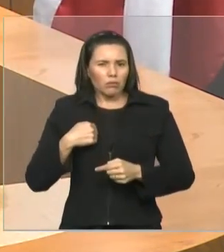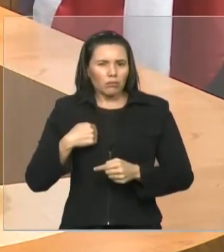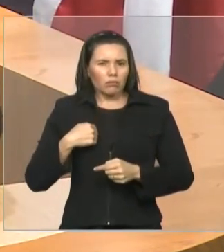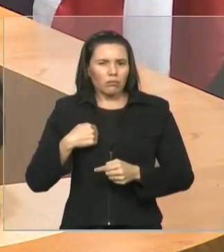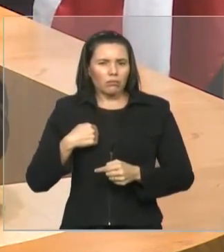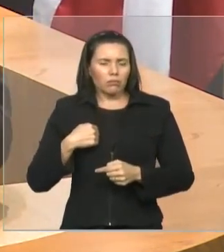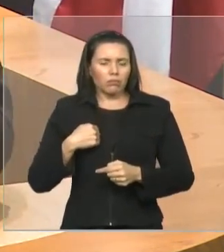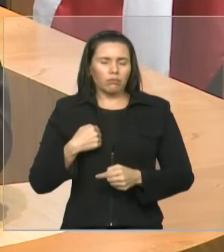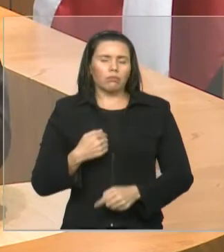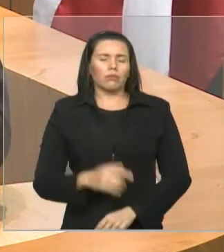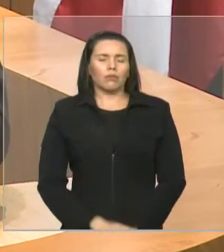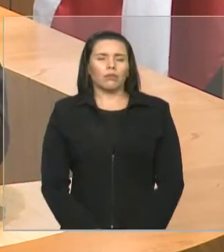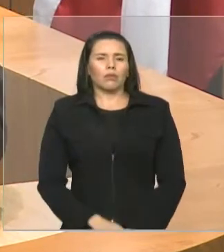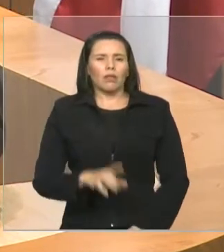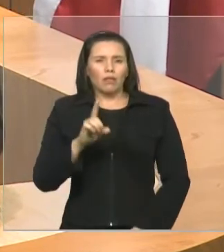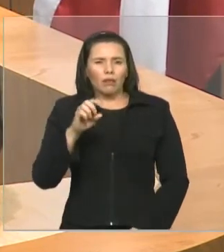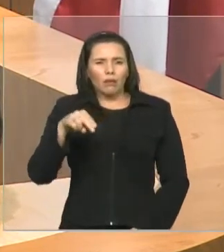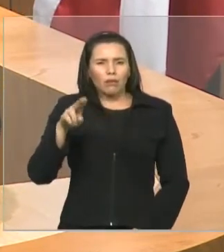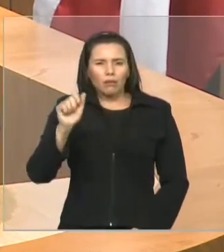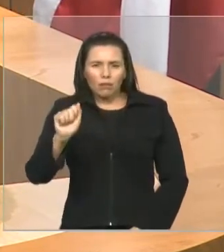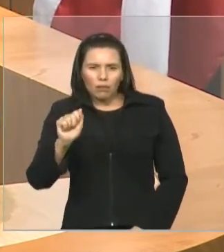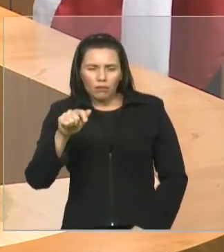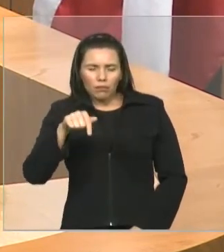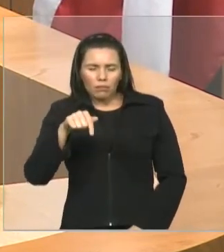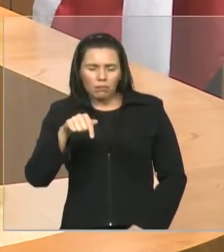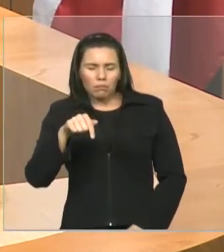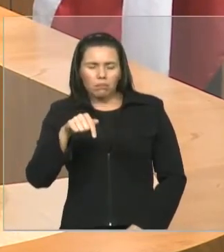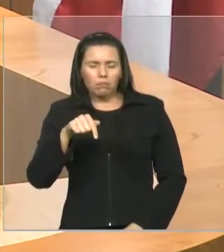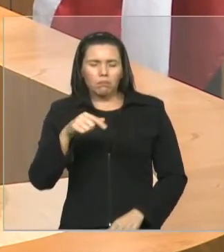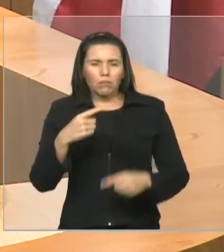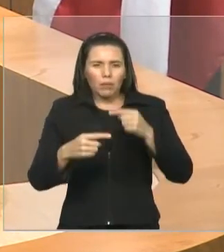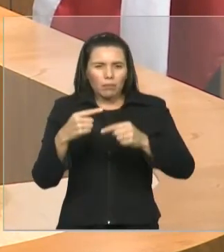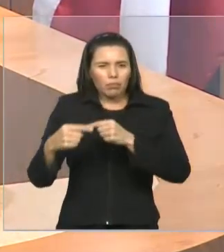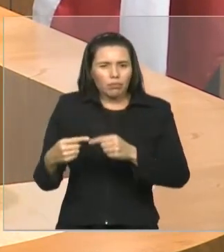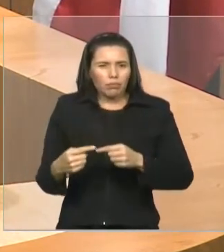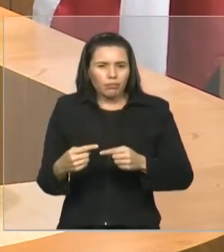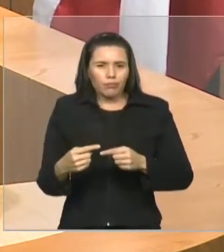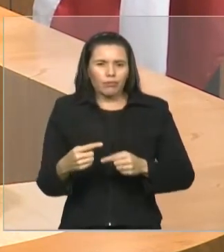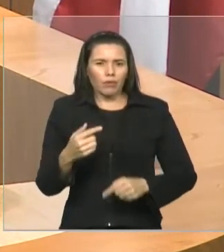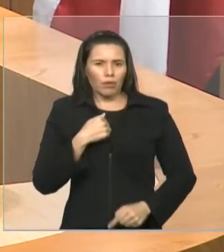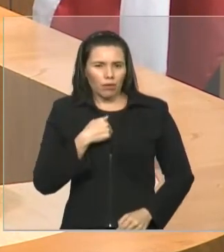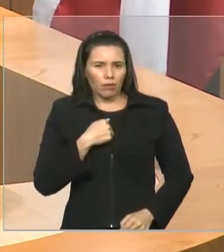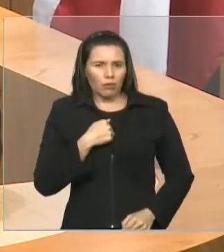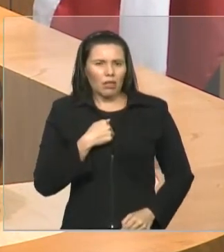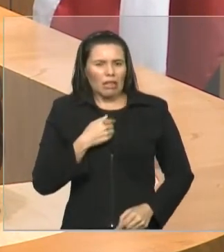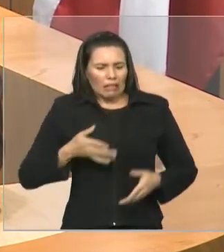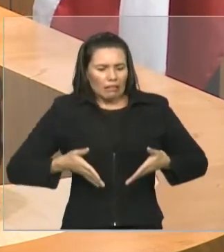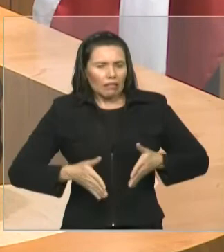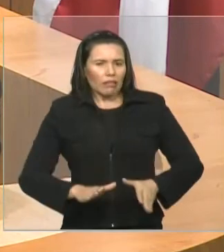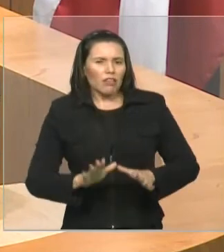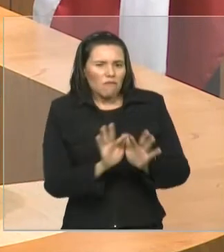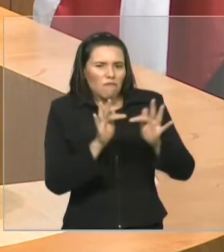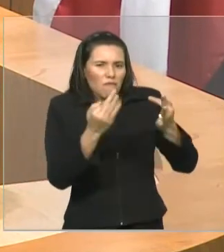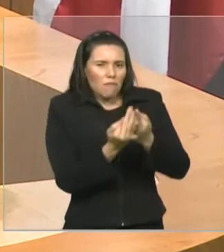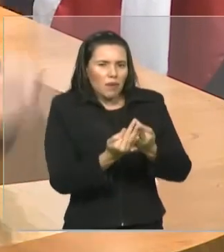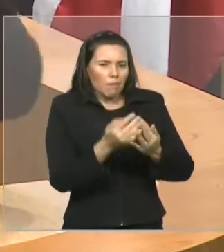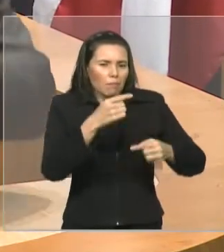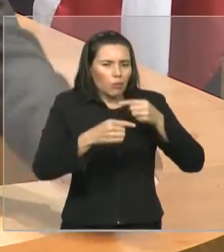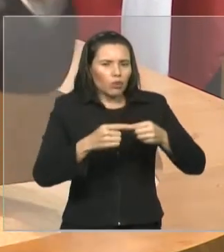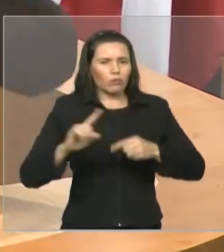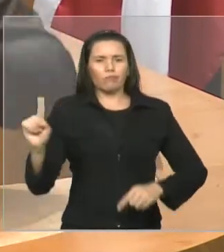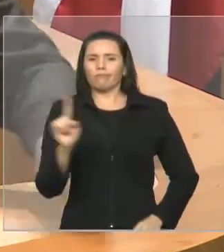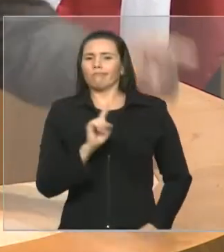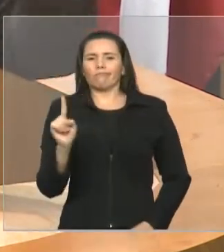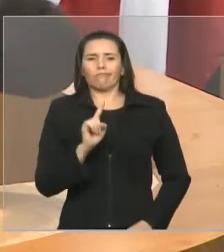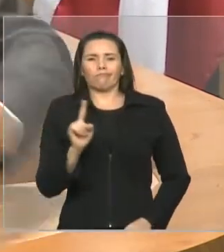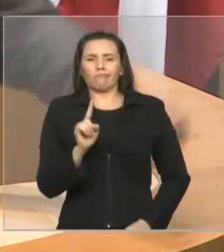todos, que possamos ter 4 anos de boa convivência, de bons debates, e que o Parlamento seja a sua essência.